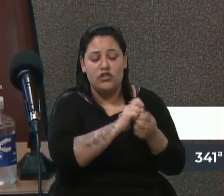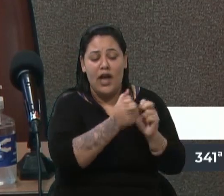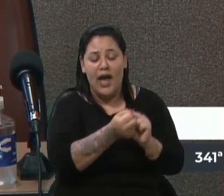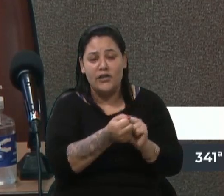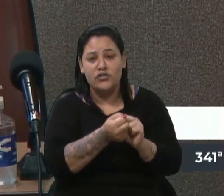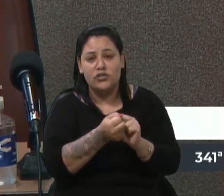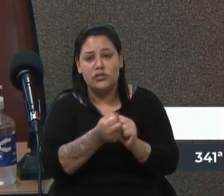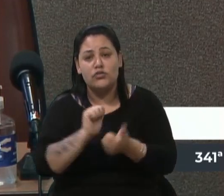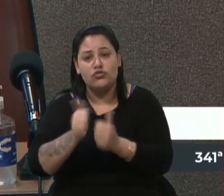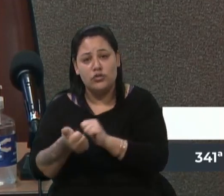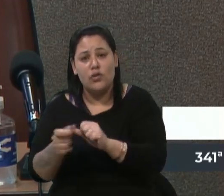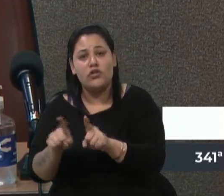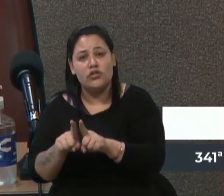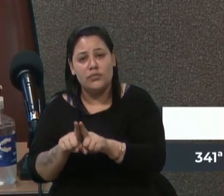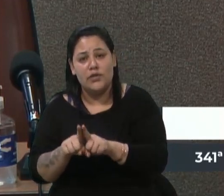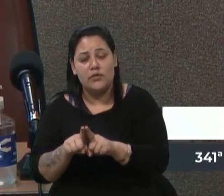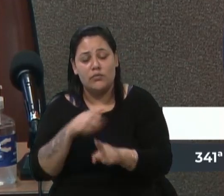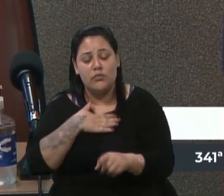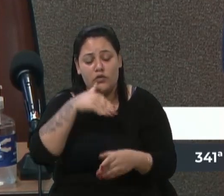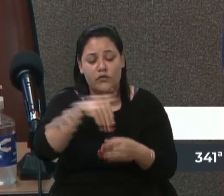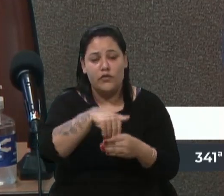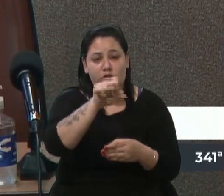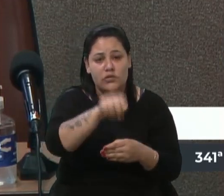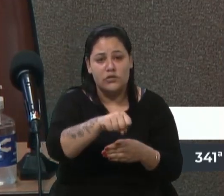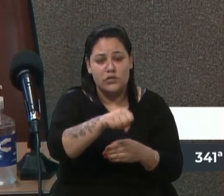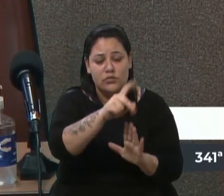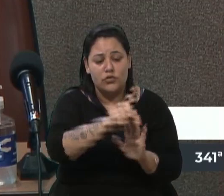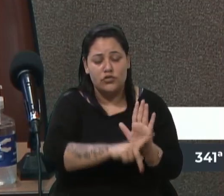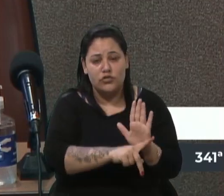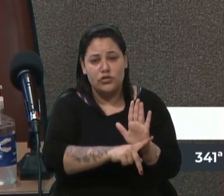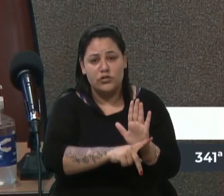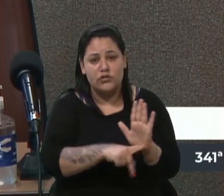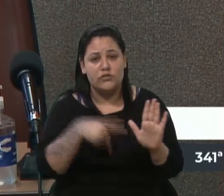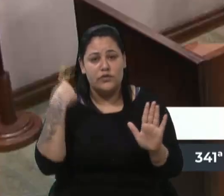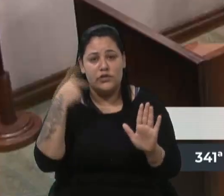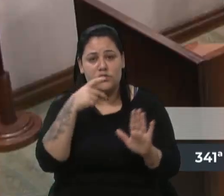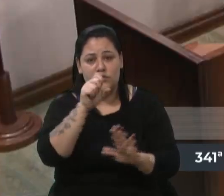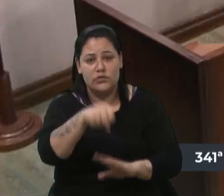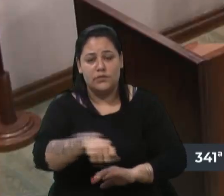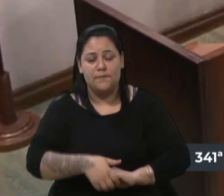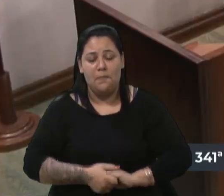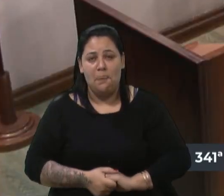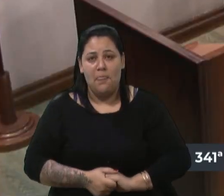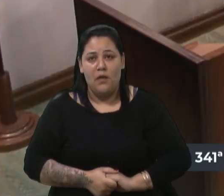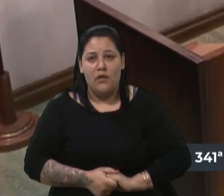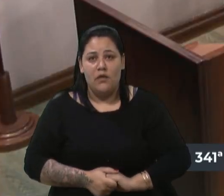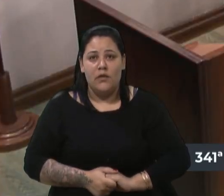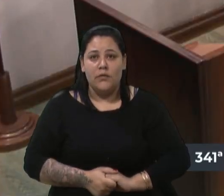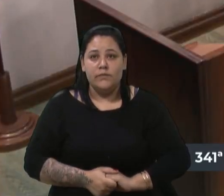FIESPORT. Meu voto, assim, é ao projeto do vereador Lucas. Mais alguém?